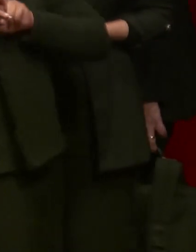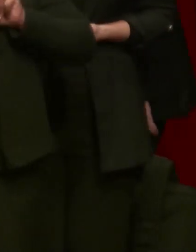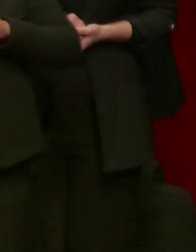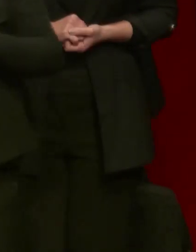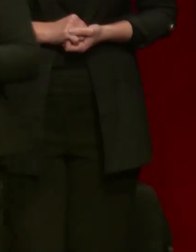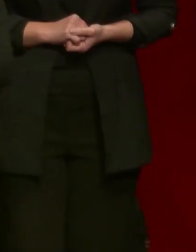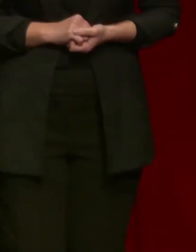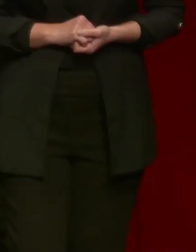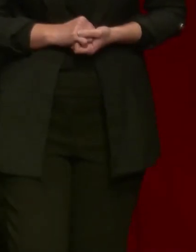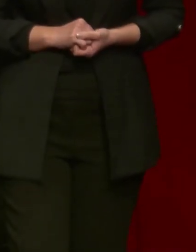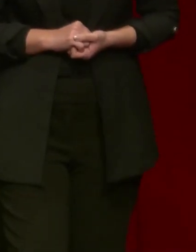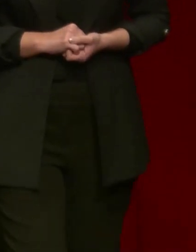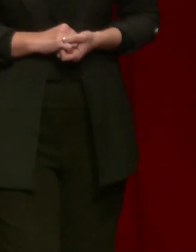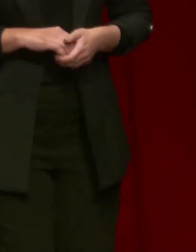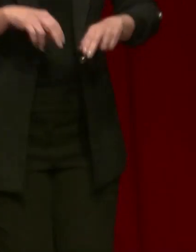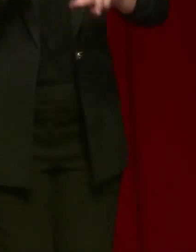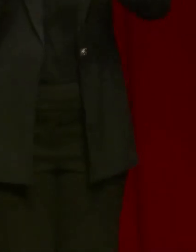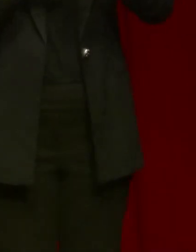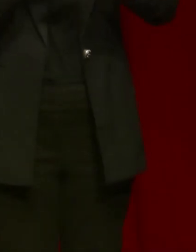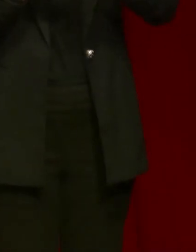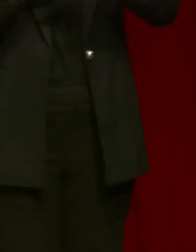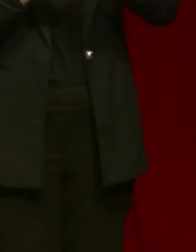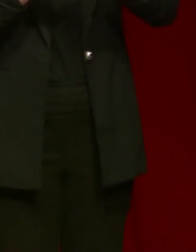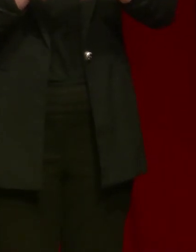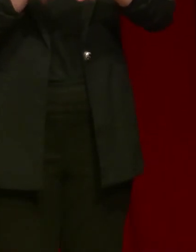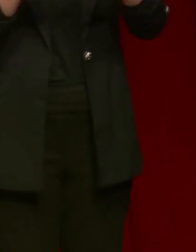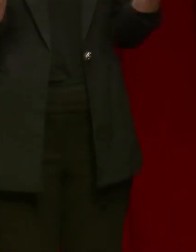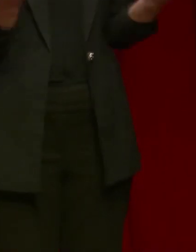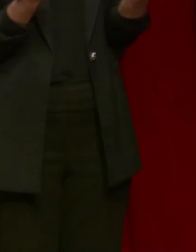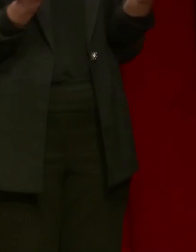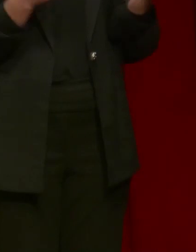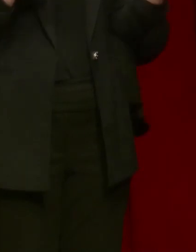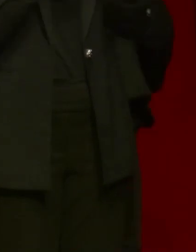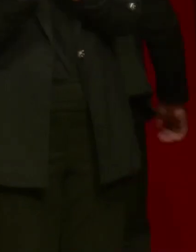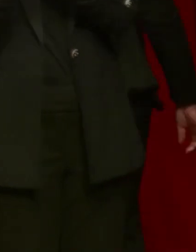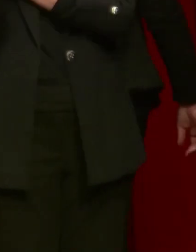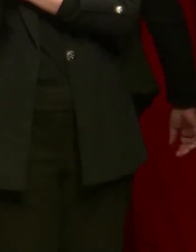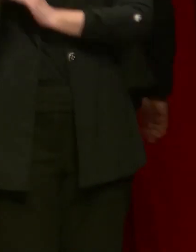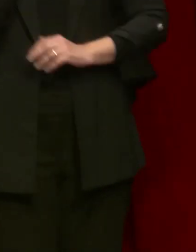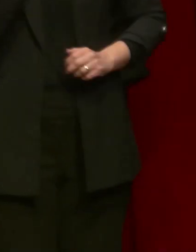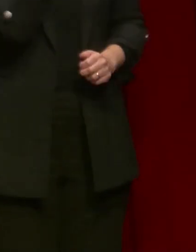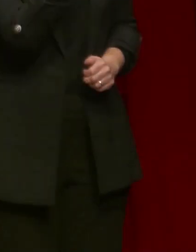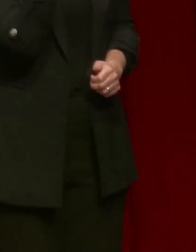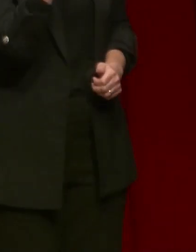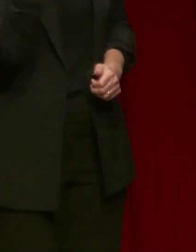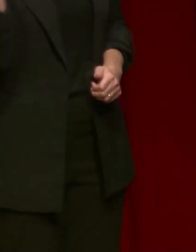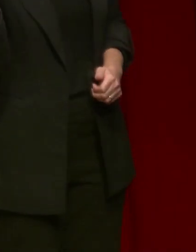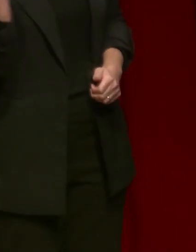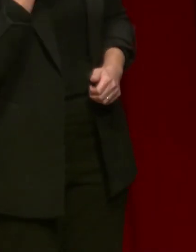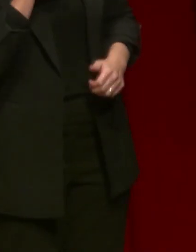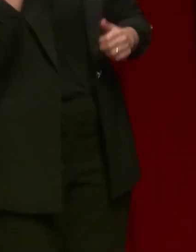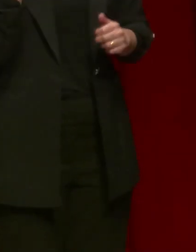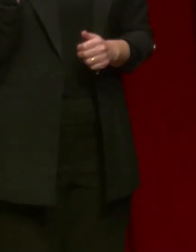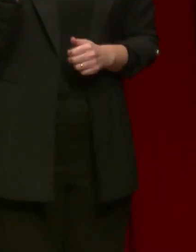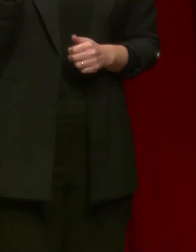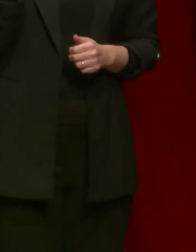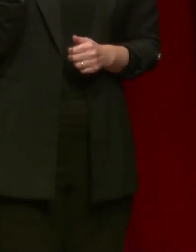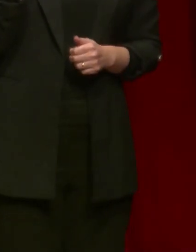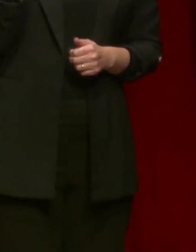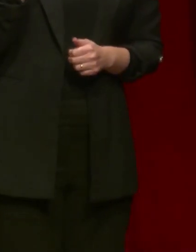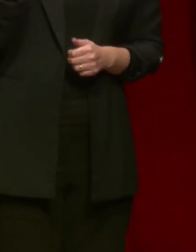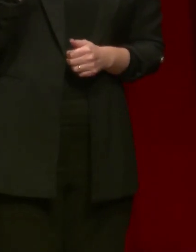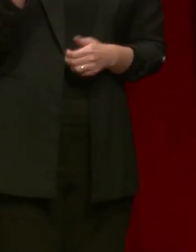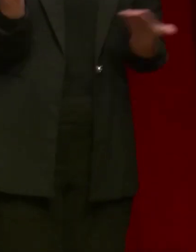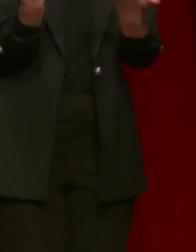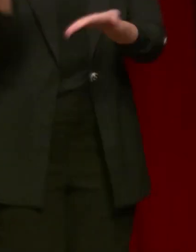sentar. Agora eu queria pedir, cadê o pessoal da SBB Armênia?